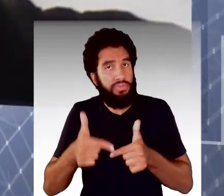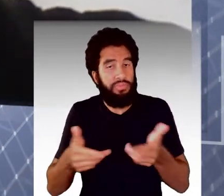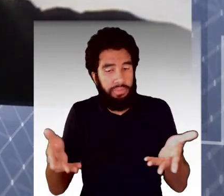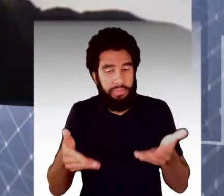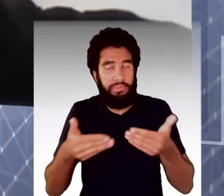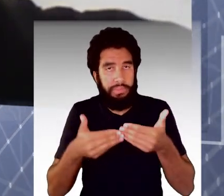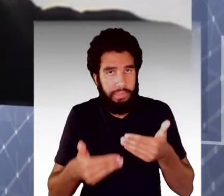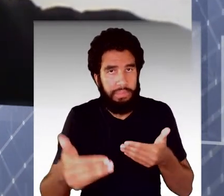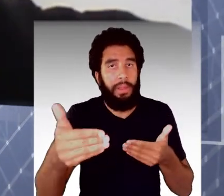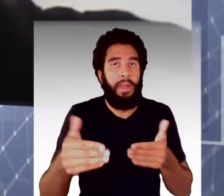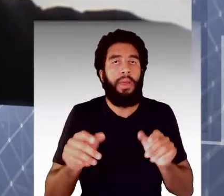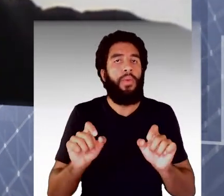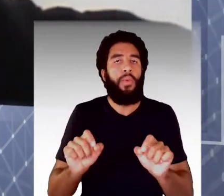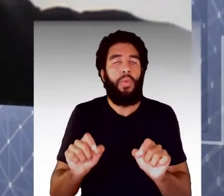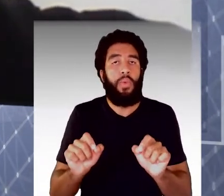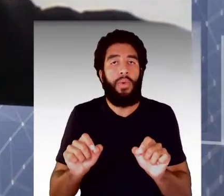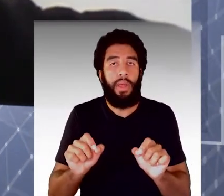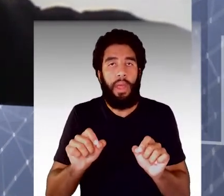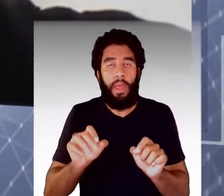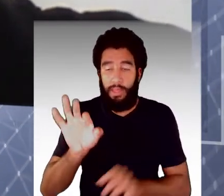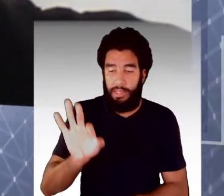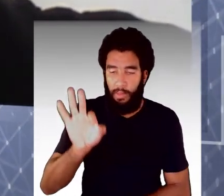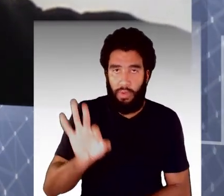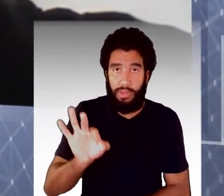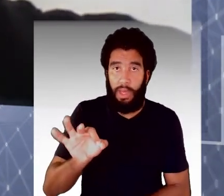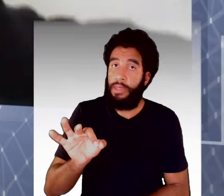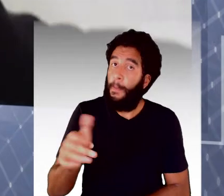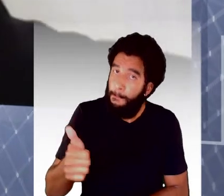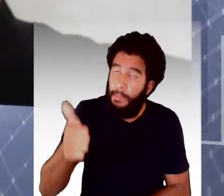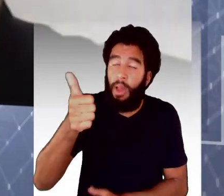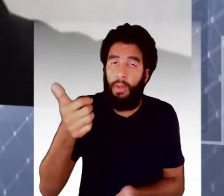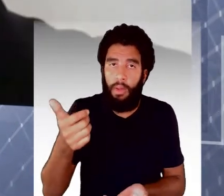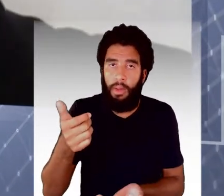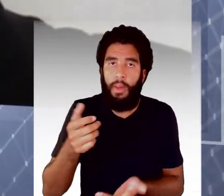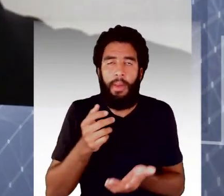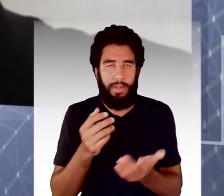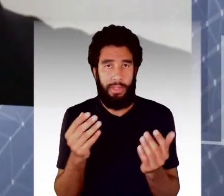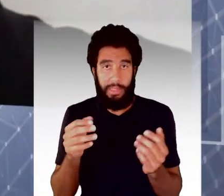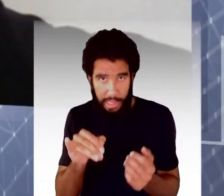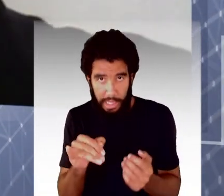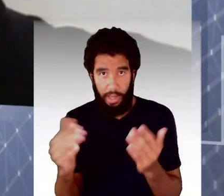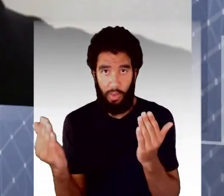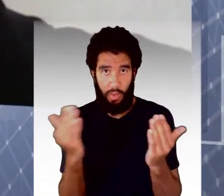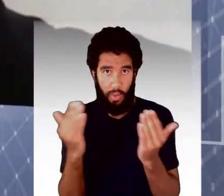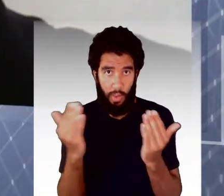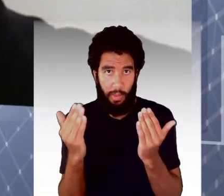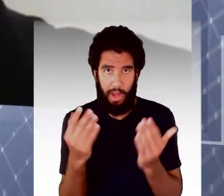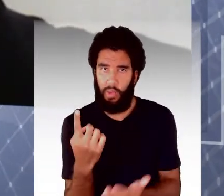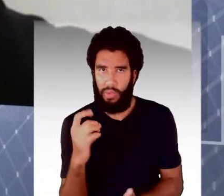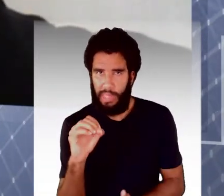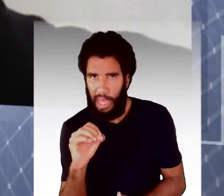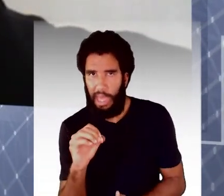comparados com 10 anos, com 15 anos, numa situação melhor, ainda são índices que quem trabalha com